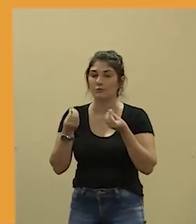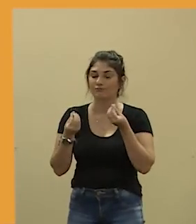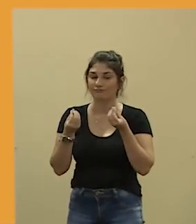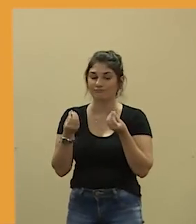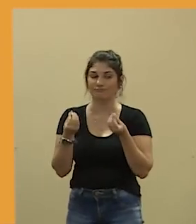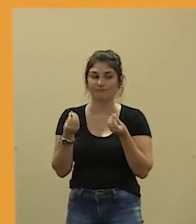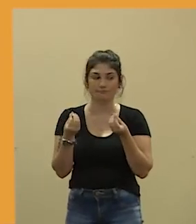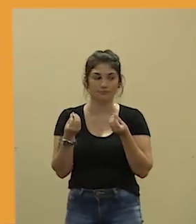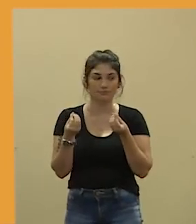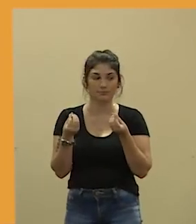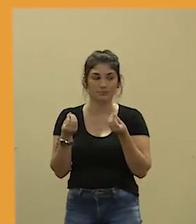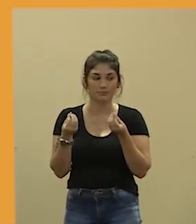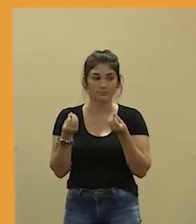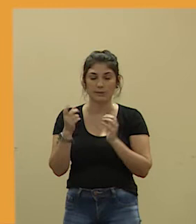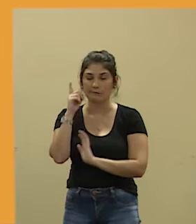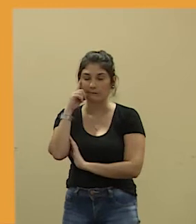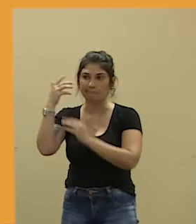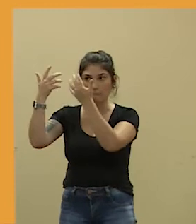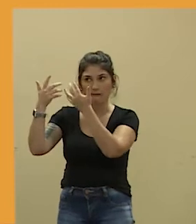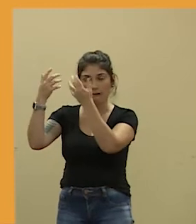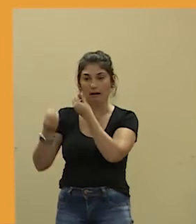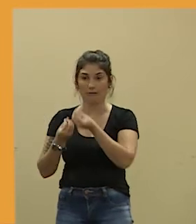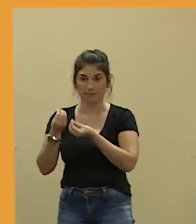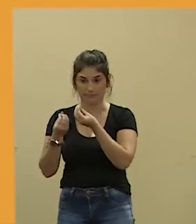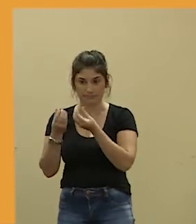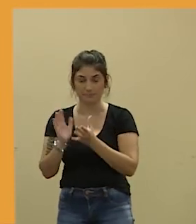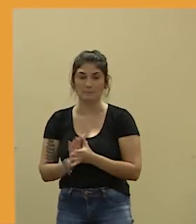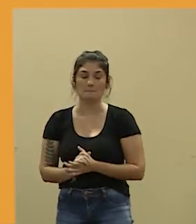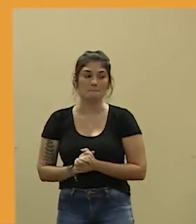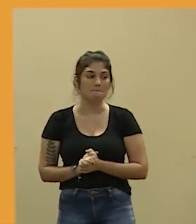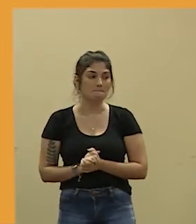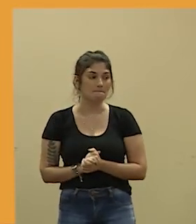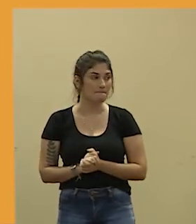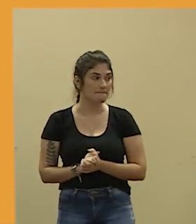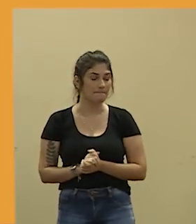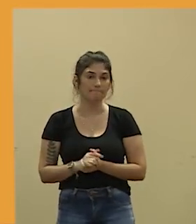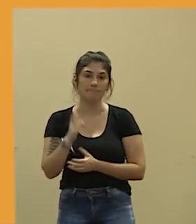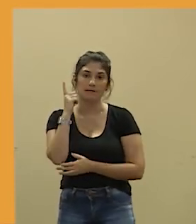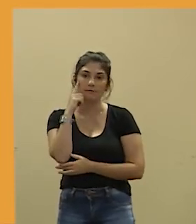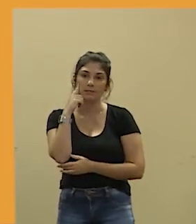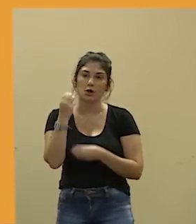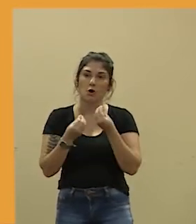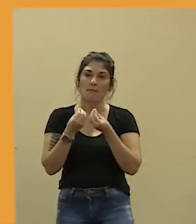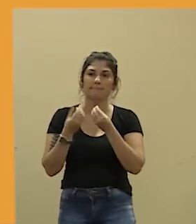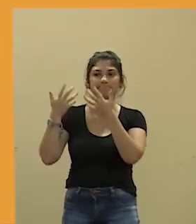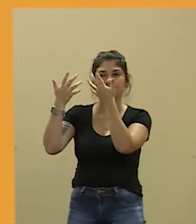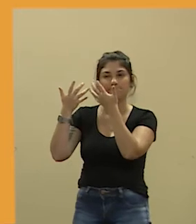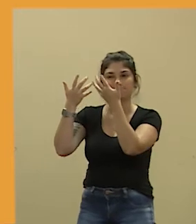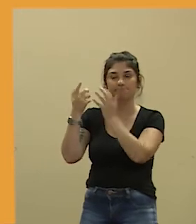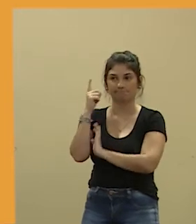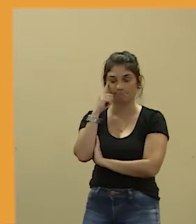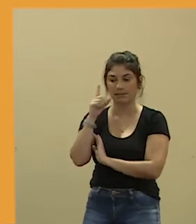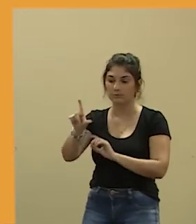aqui hoje é que eu pensei para a gente refletir aqui tem